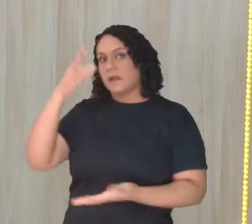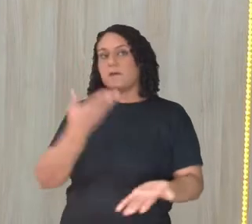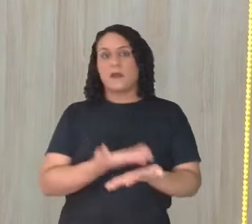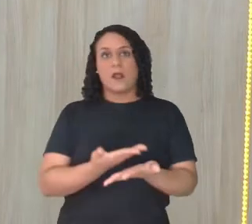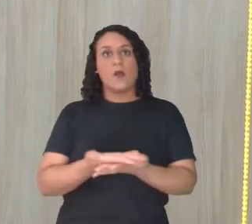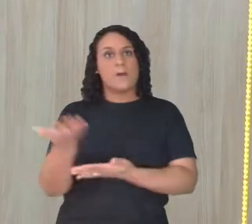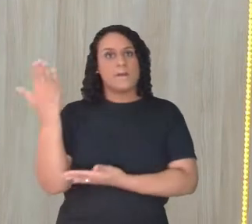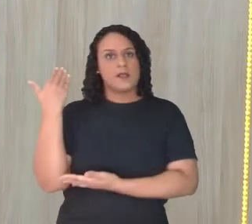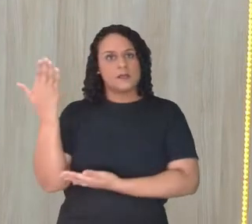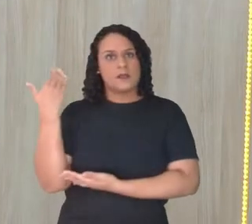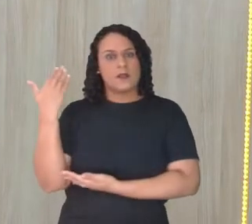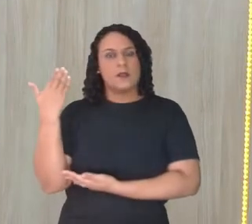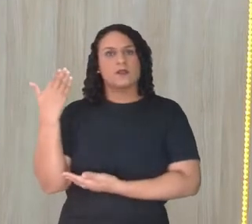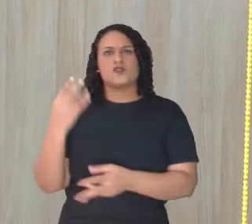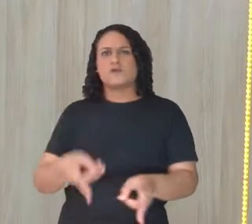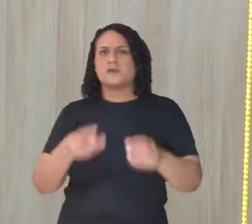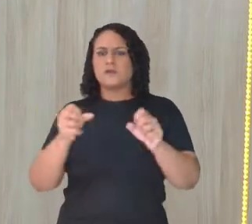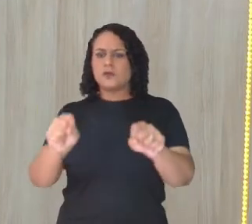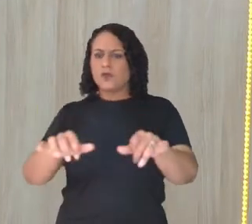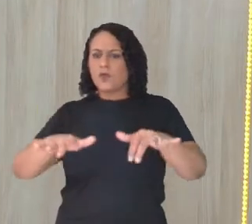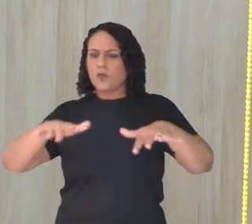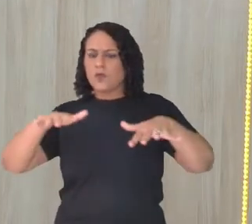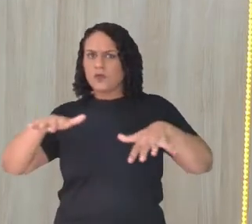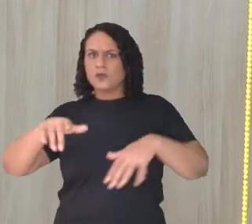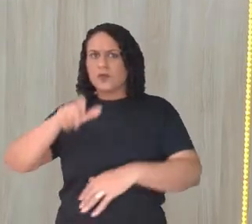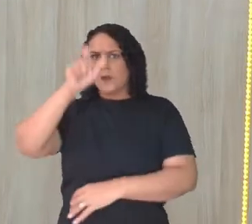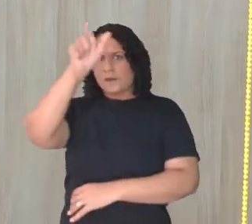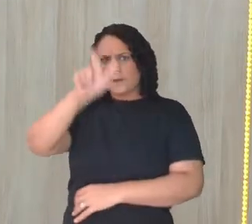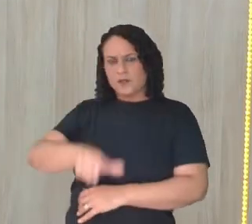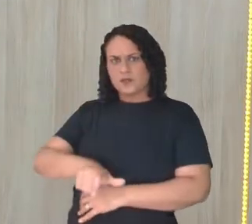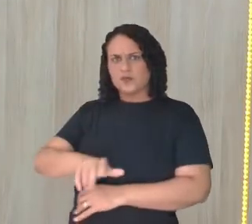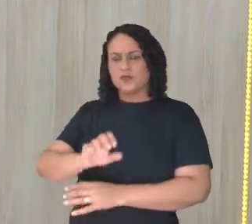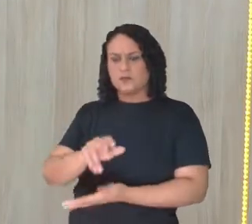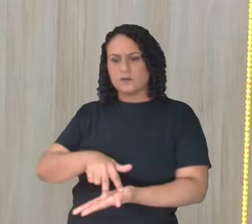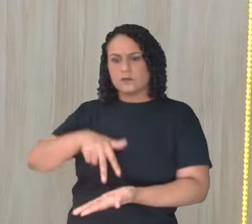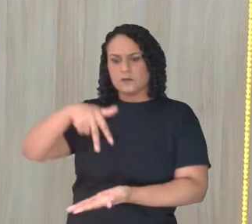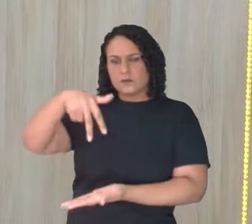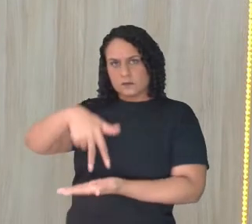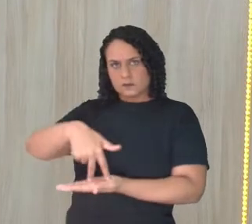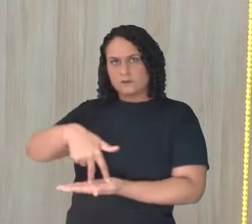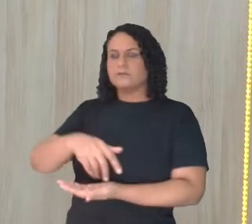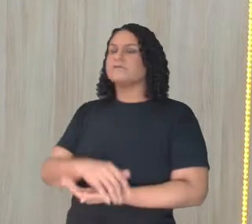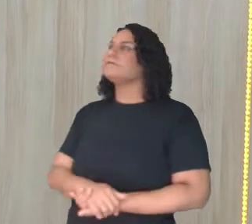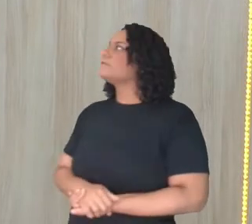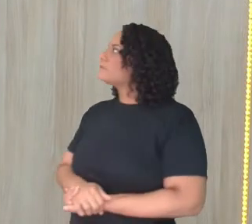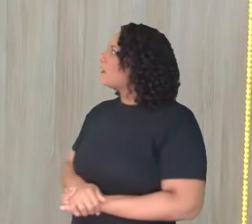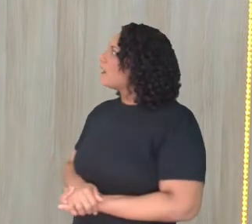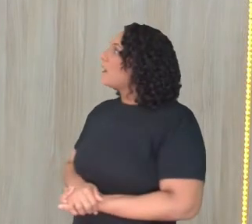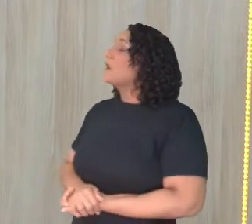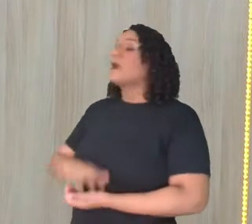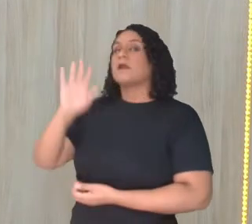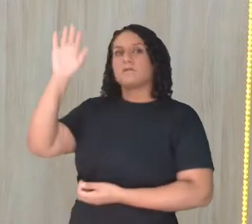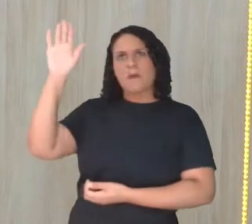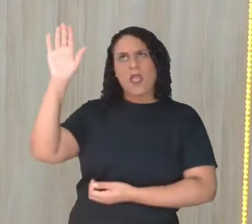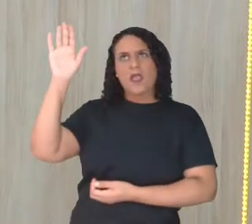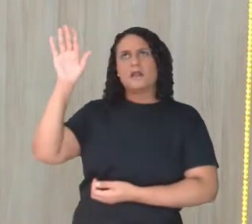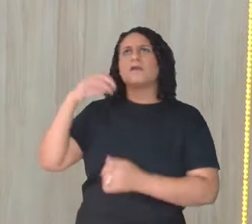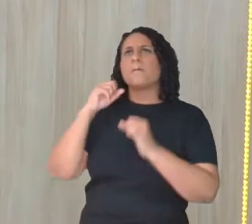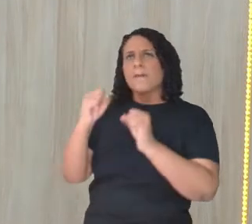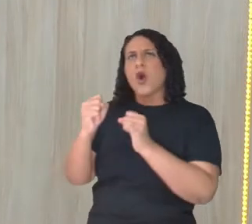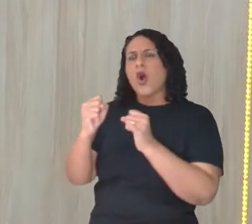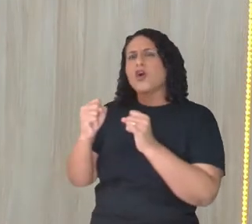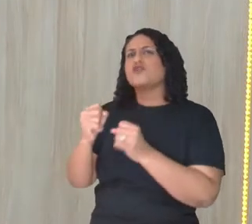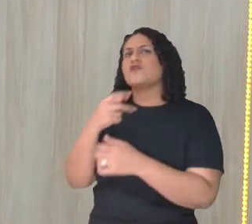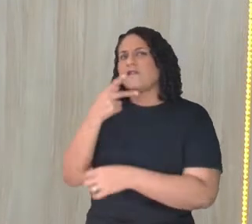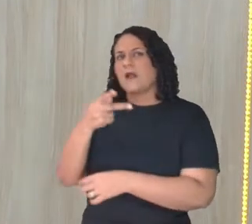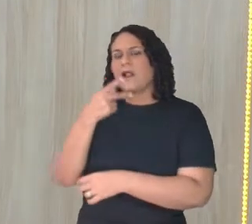viu, onde a gente tem um auditório ali e uma pessoa levanta a mão e diz, posso falar?